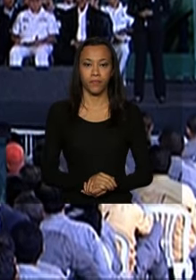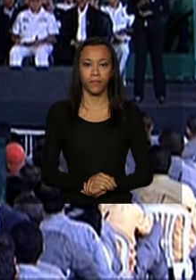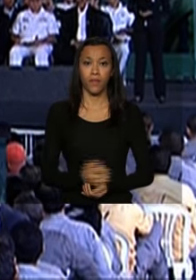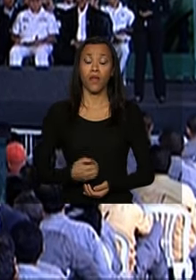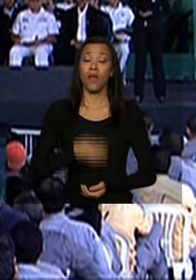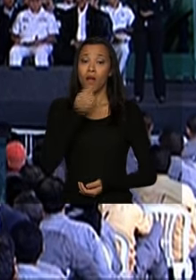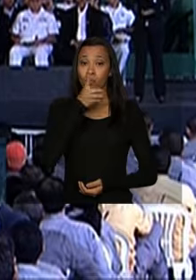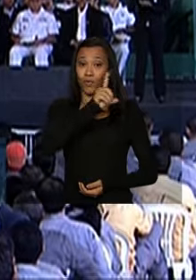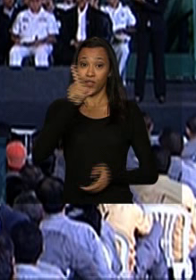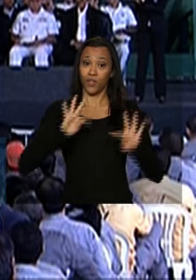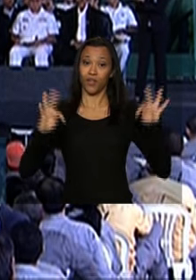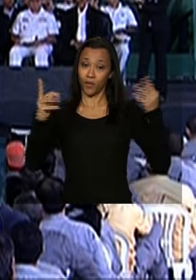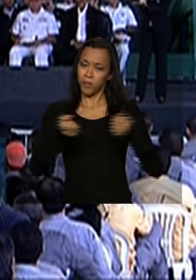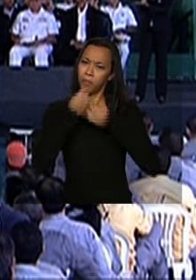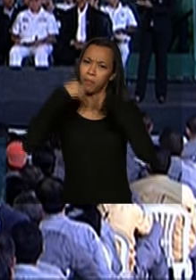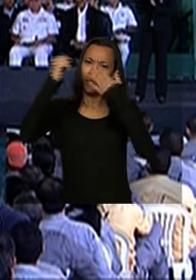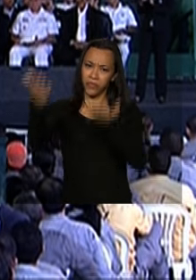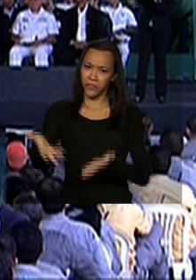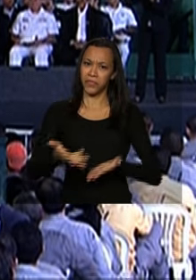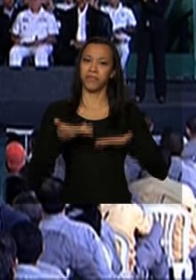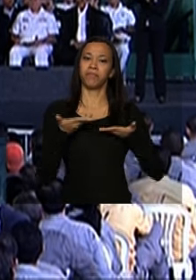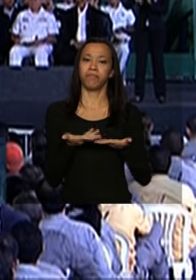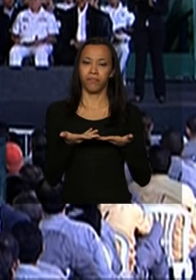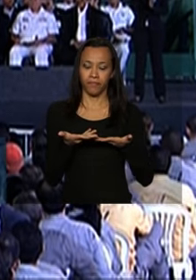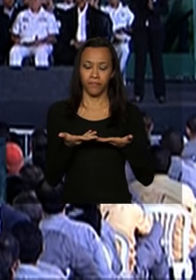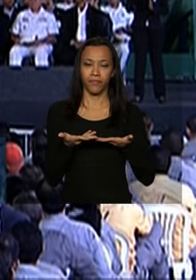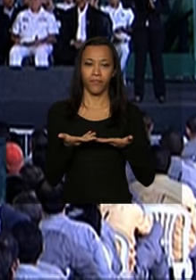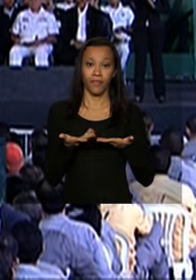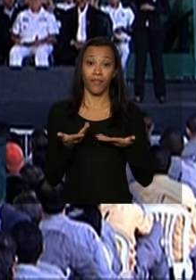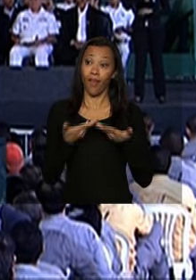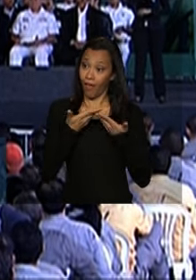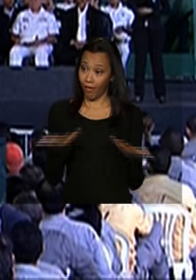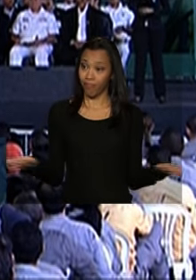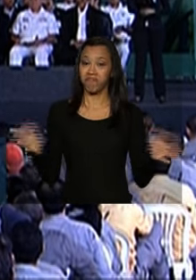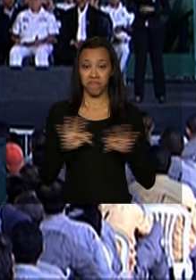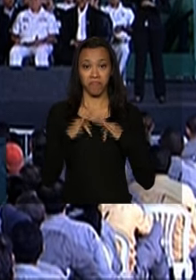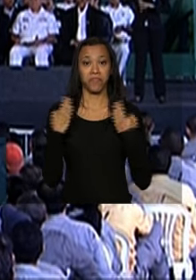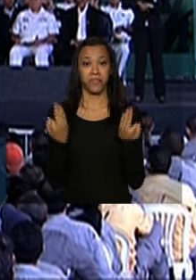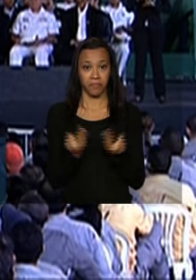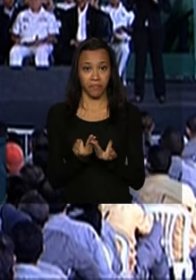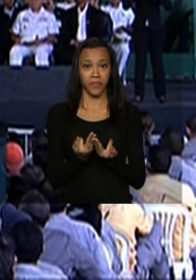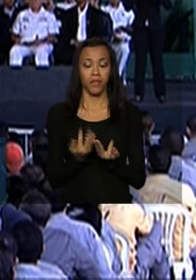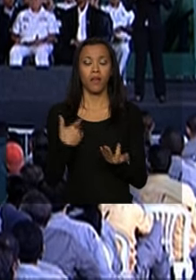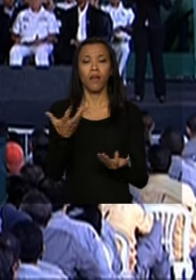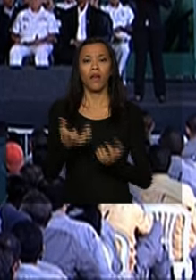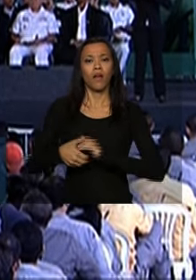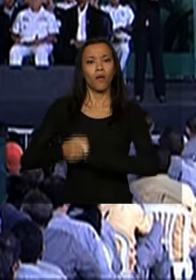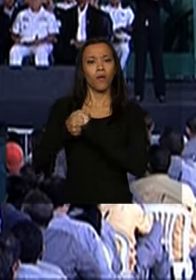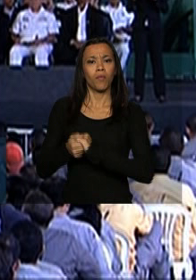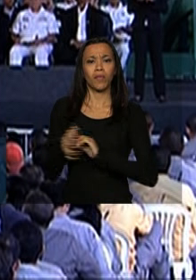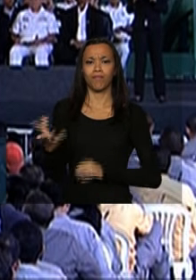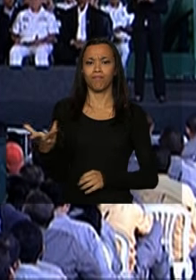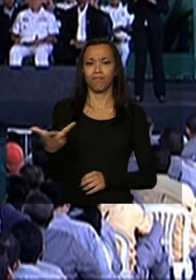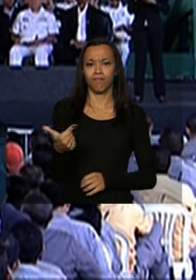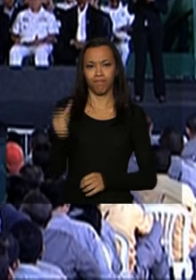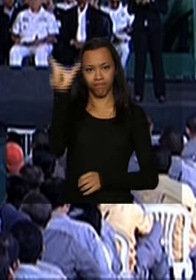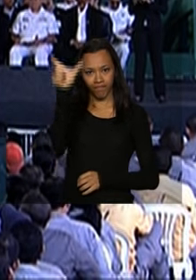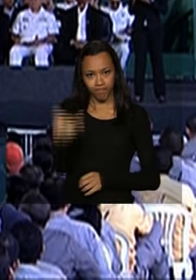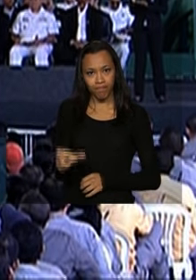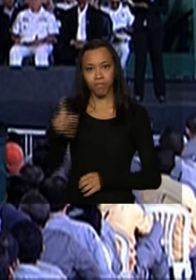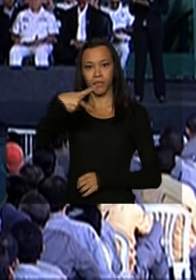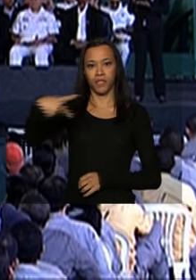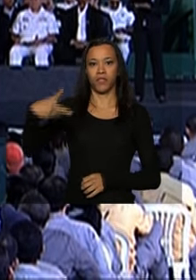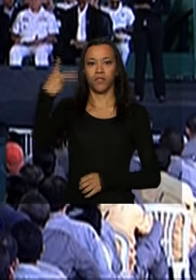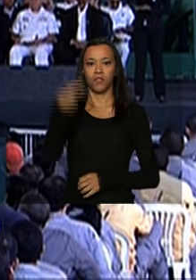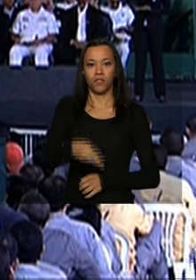Bom dia a todos e bem-vindos à nossa casa. A família é S. Quero cumprimentar a excelentíssima e senhora presidenta da República,